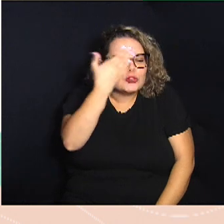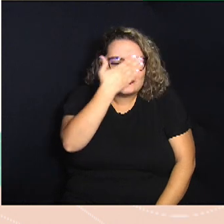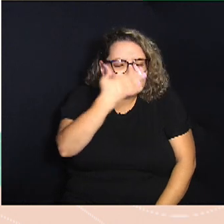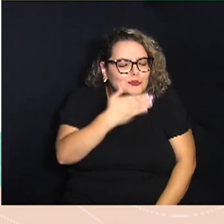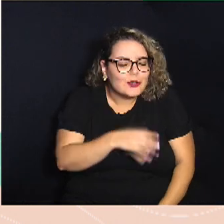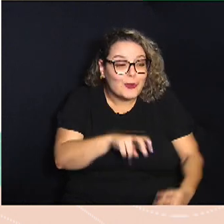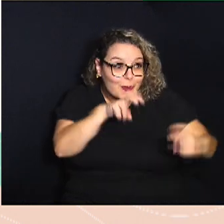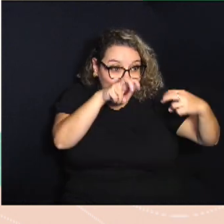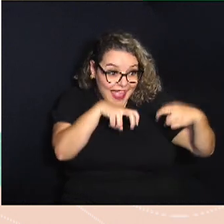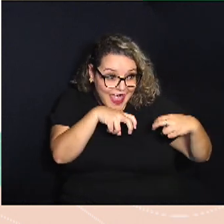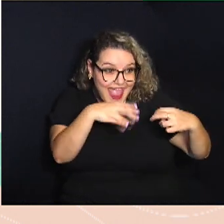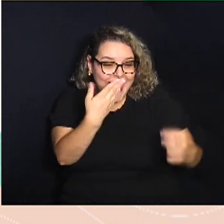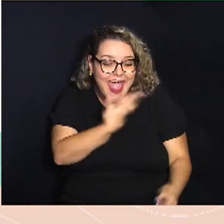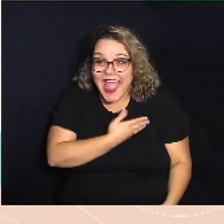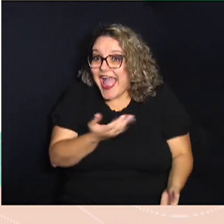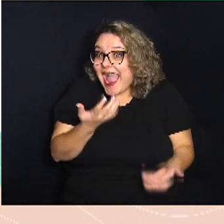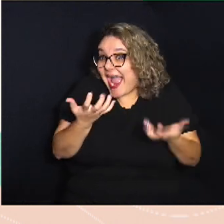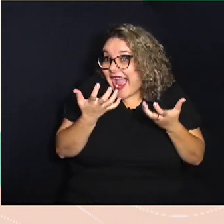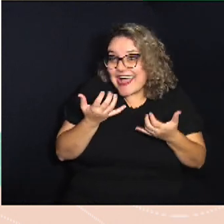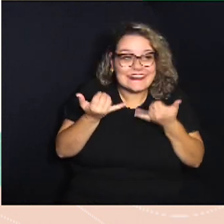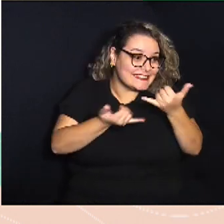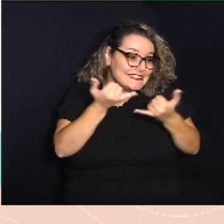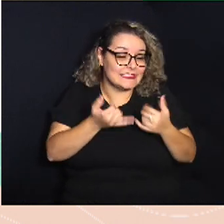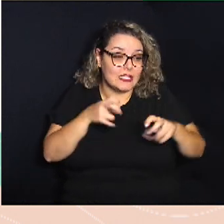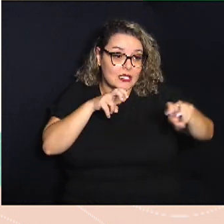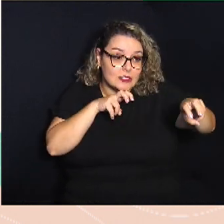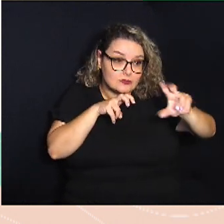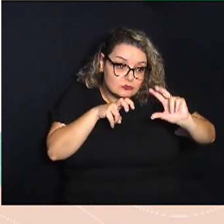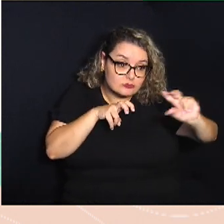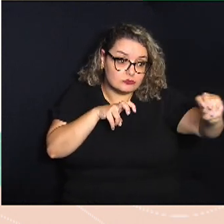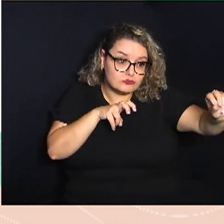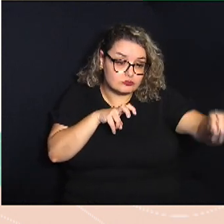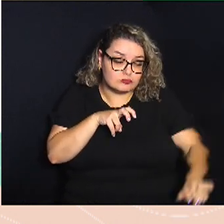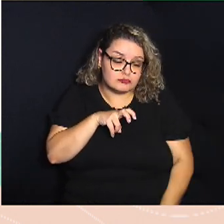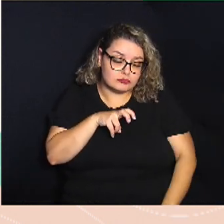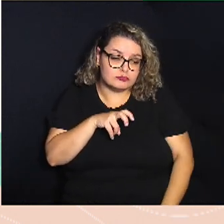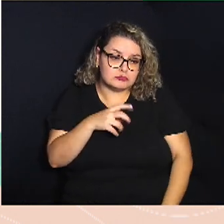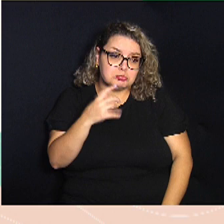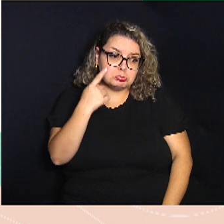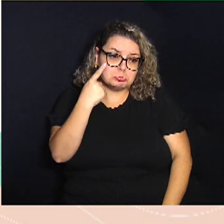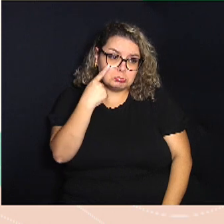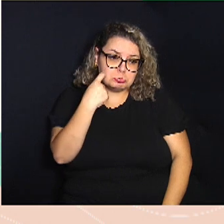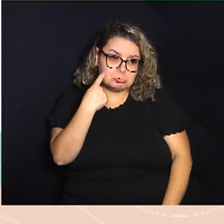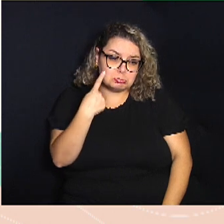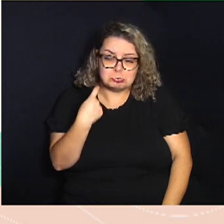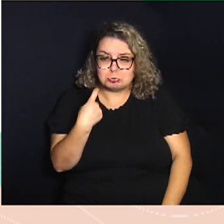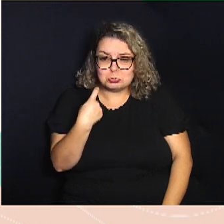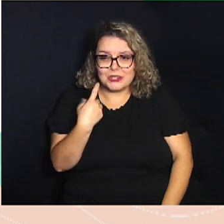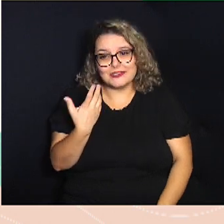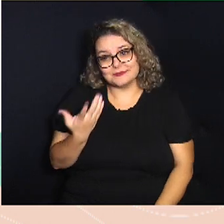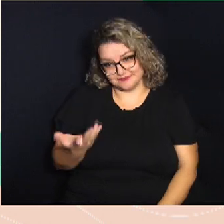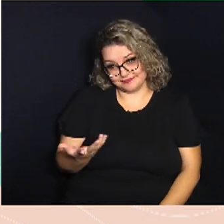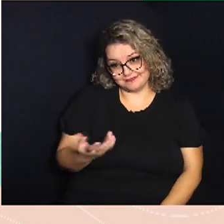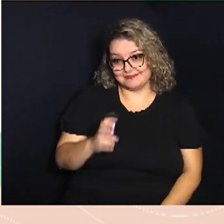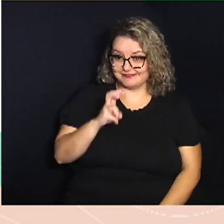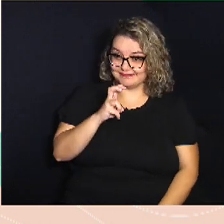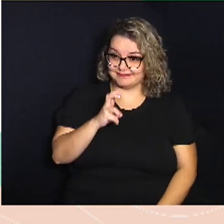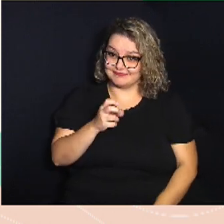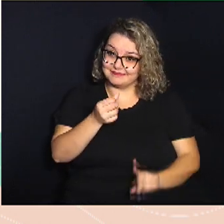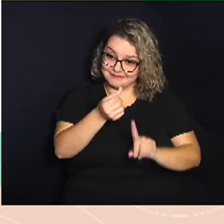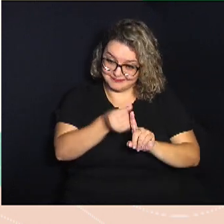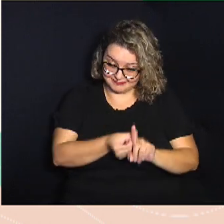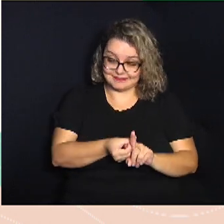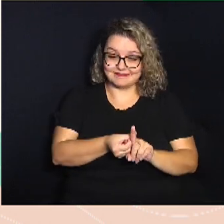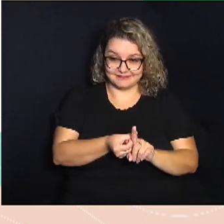festa e quer brincar. Quando o amigo vai embora, ele sente falta e chora. Café tem cinco meses e meio.